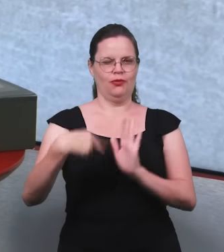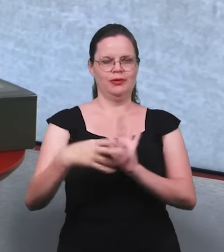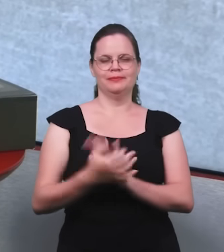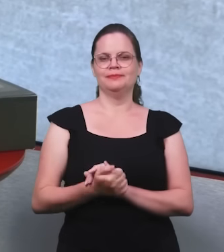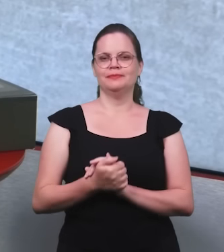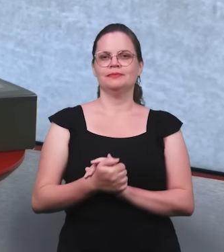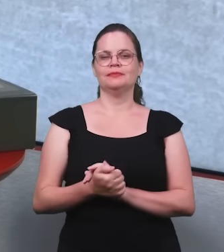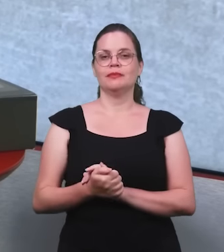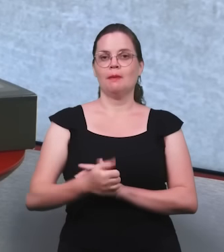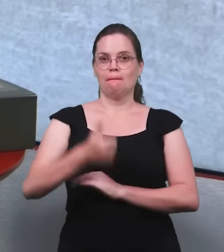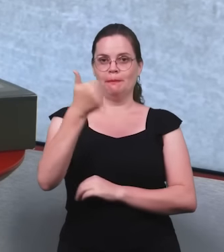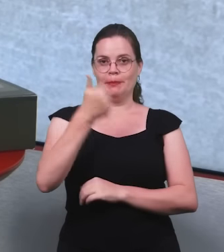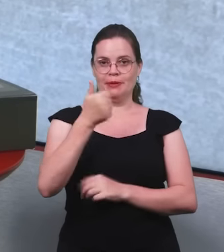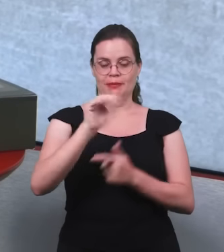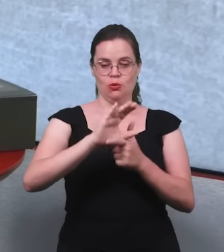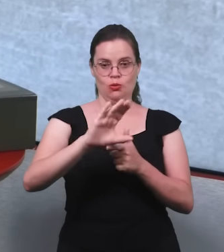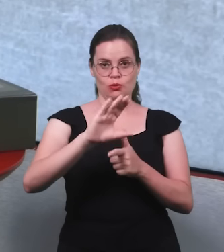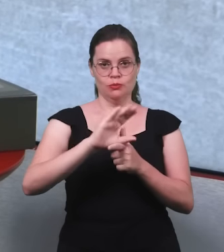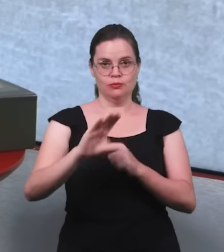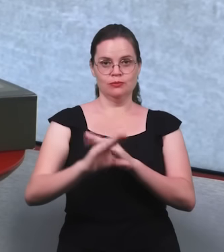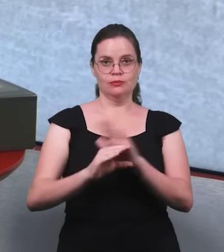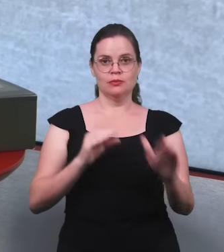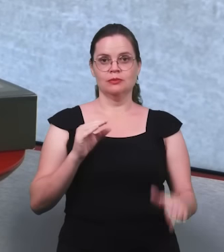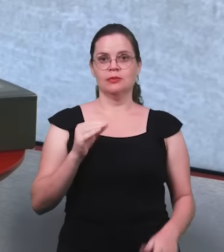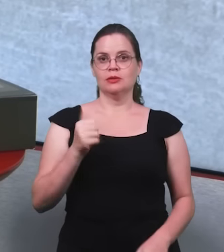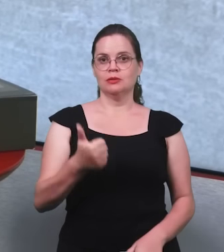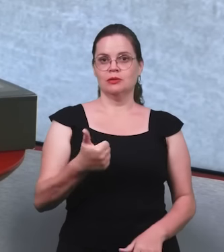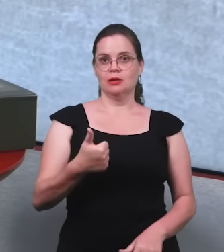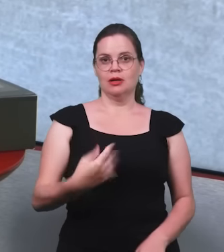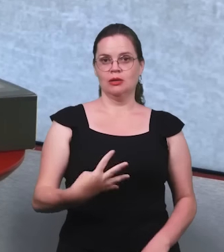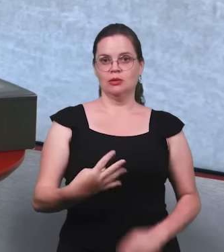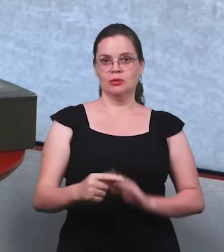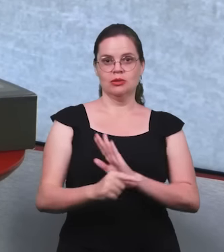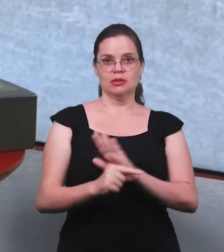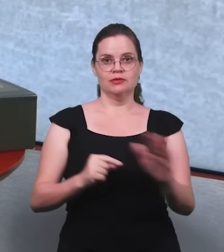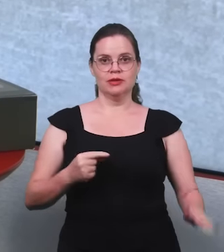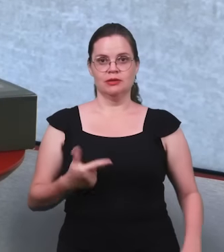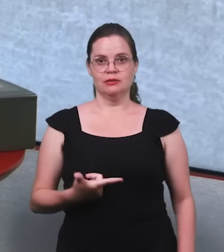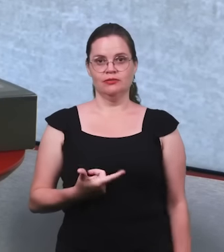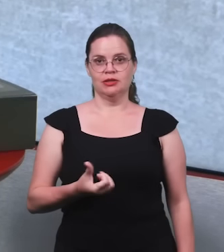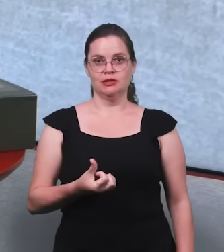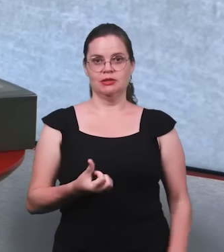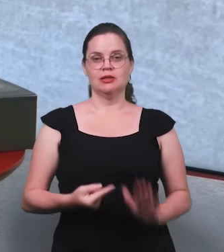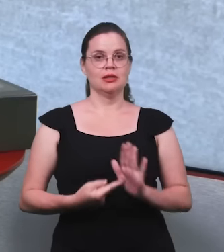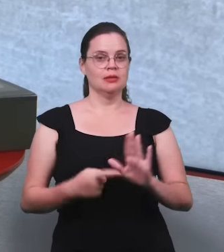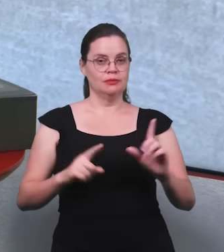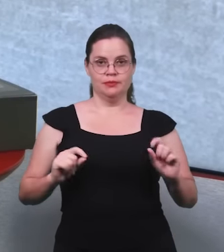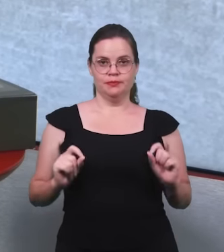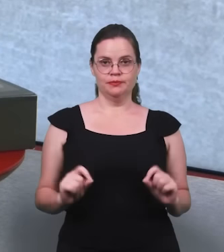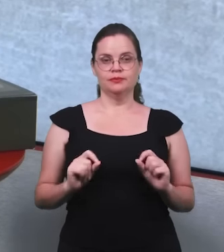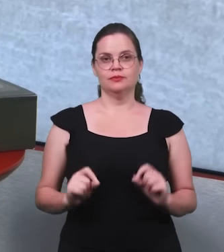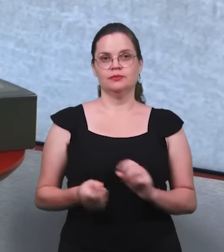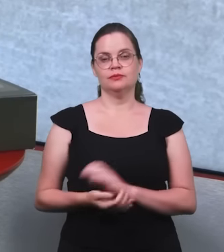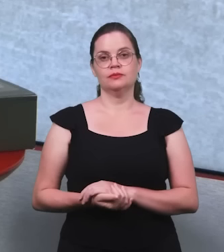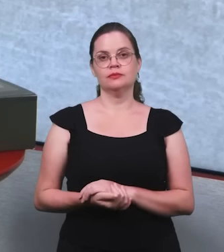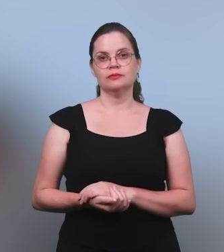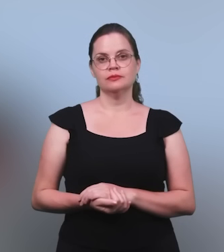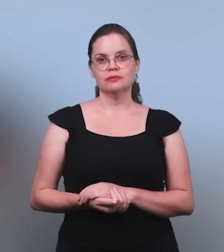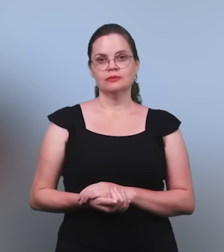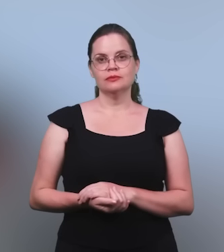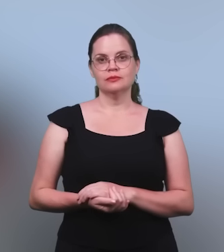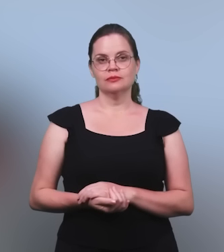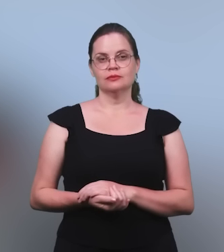carta de Paulo aos Coríntios, no capítulo 14, nos versos 26, quando ele diz assim, no texto